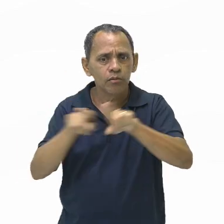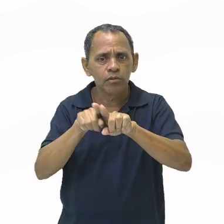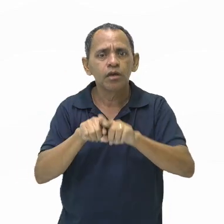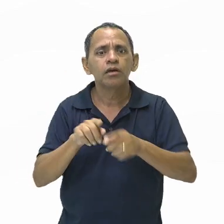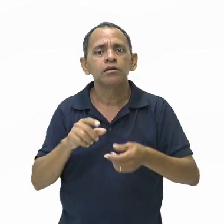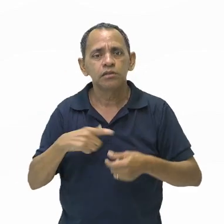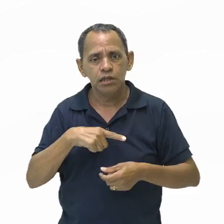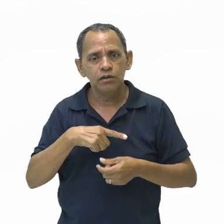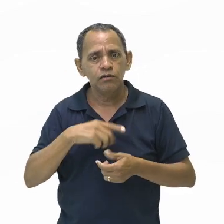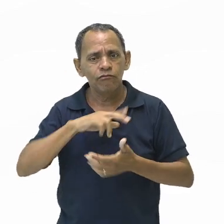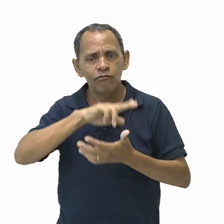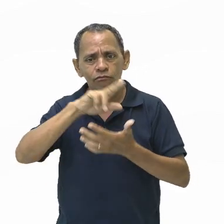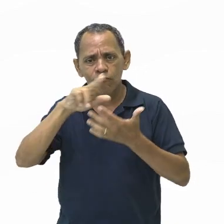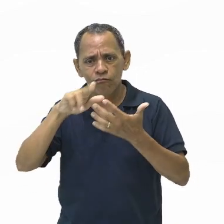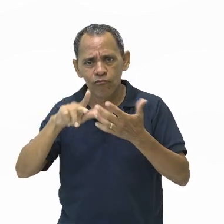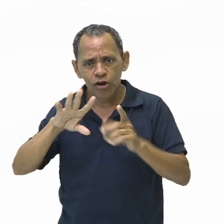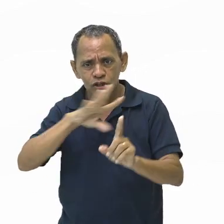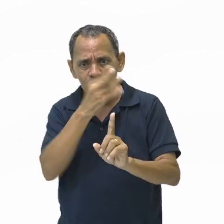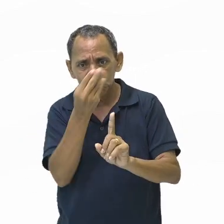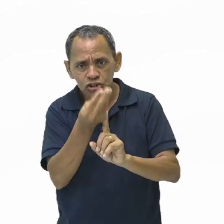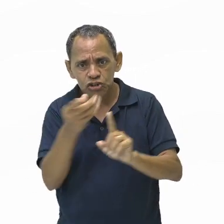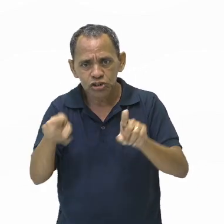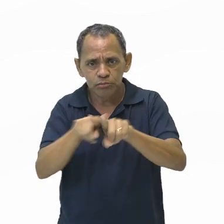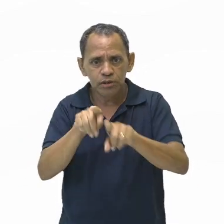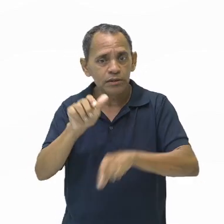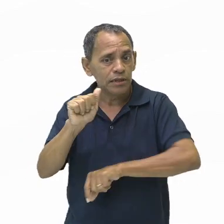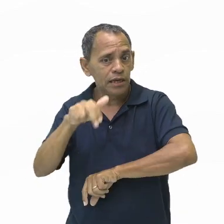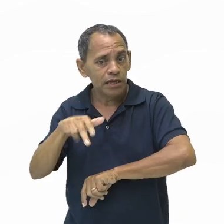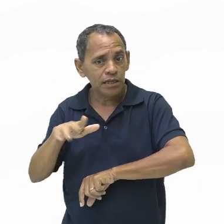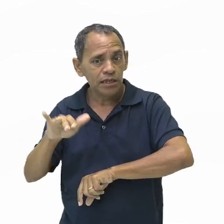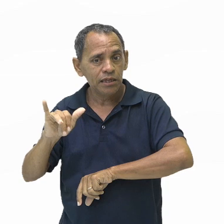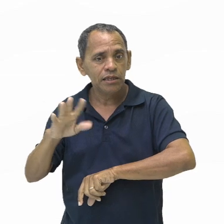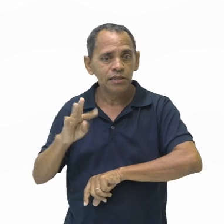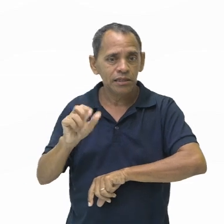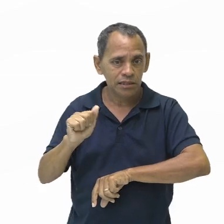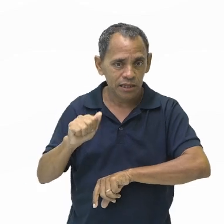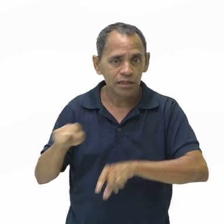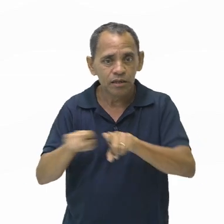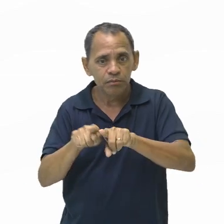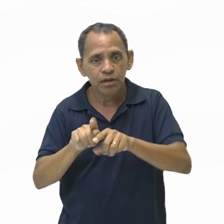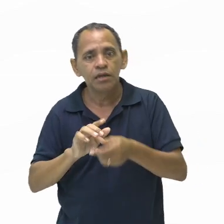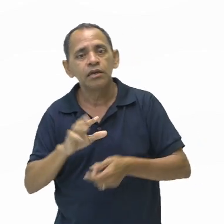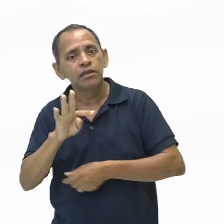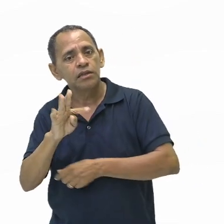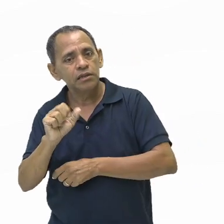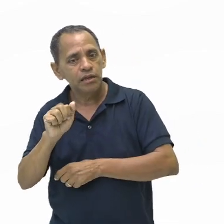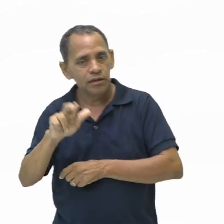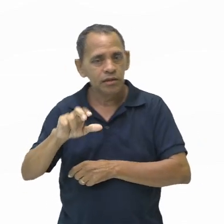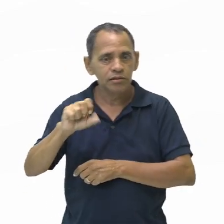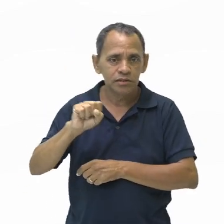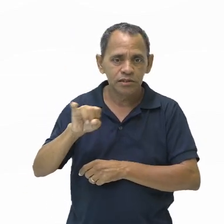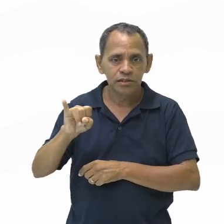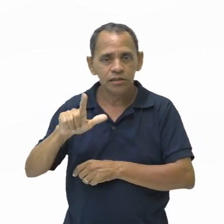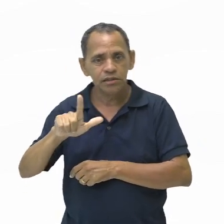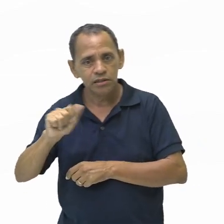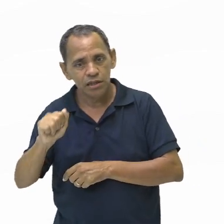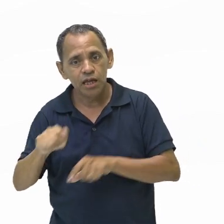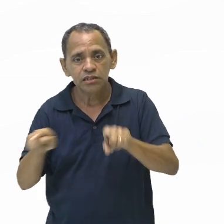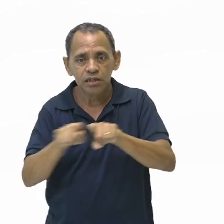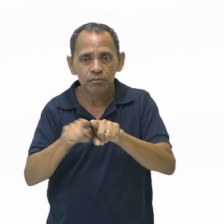De artista. Anita Malfatti, Tarsila de Amaral e de Cavalcante, foi